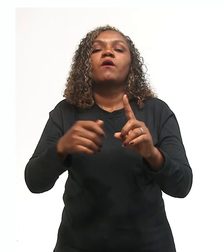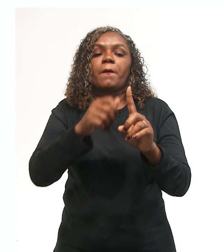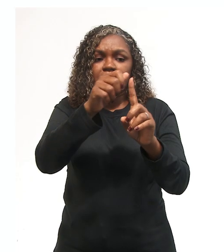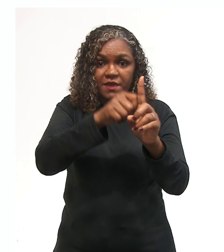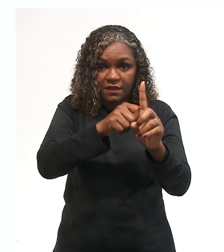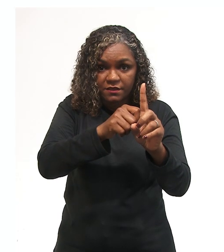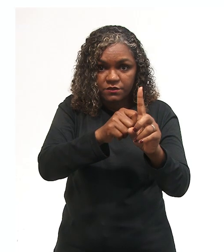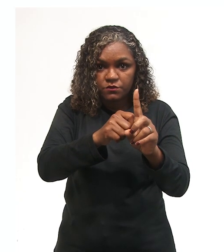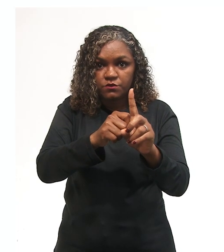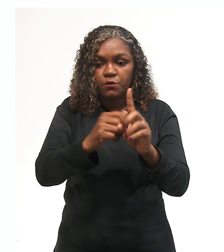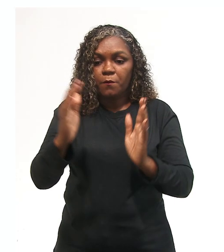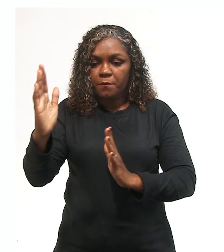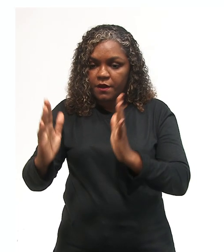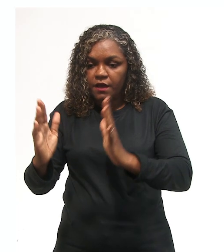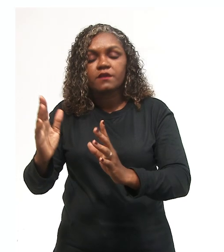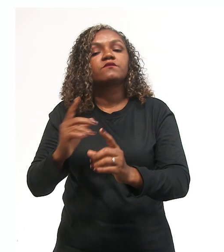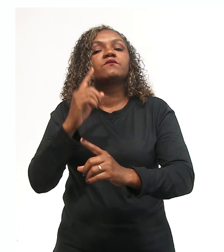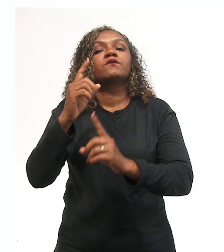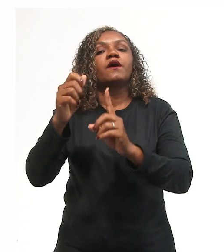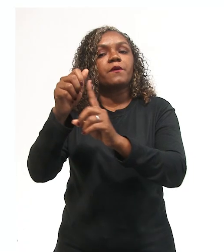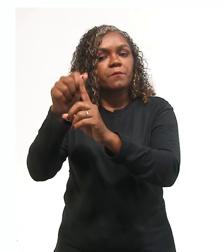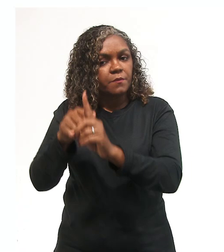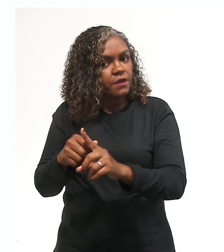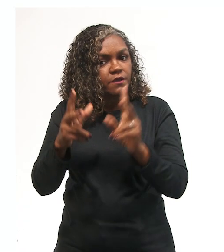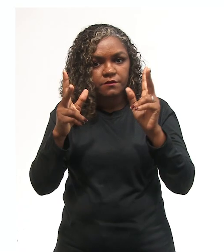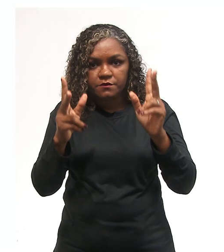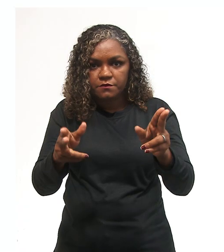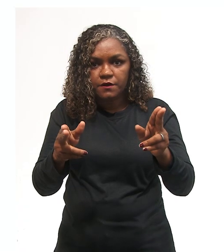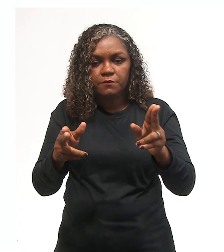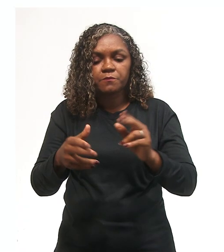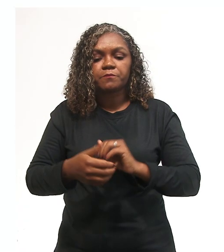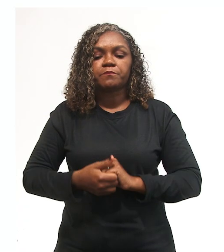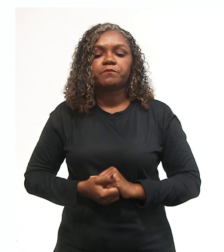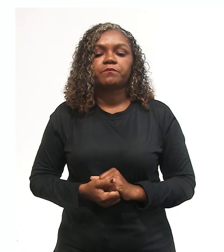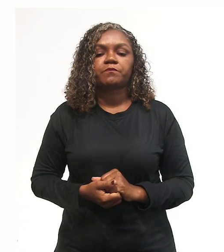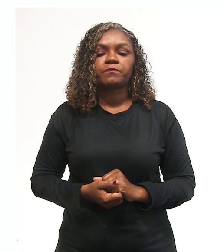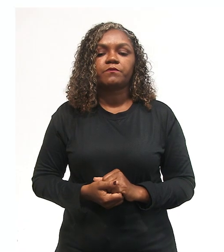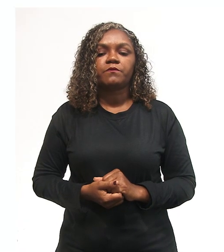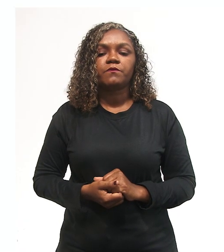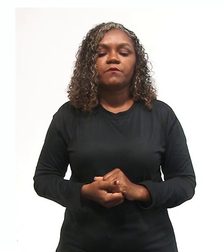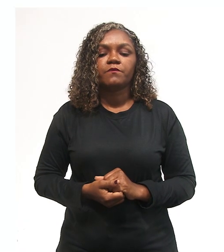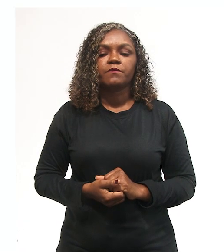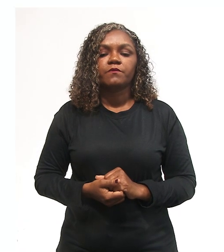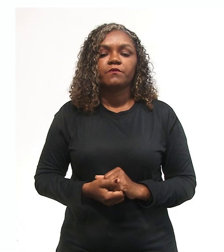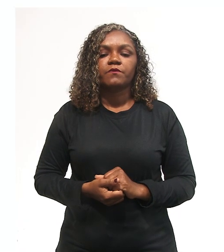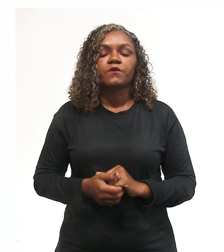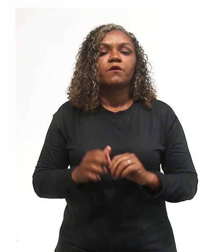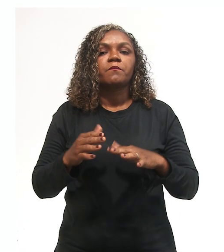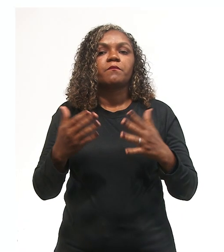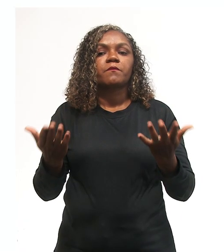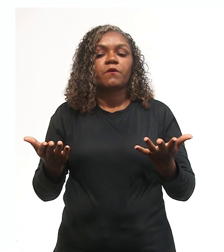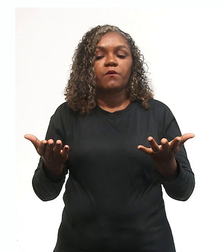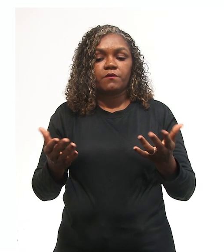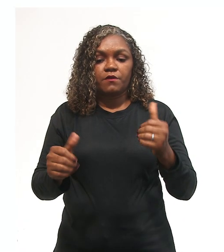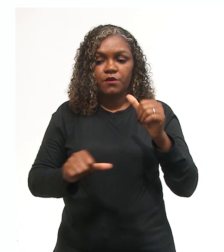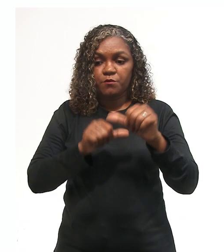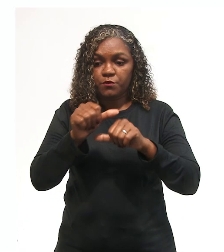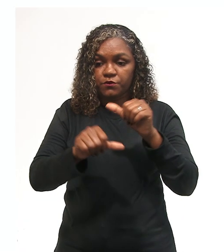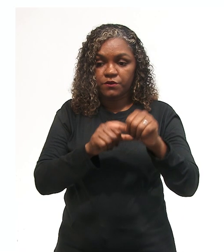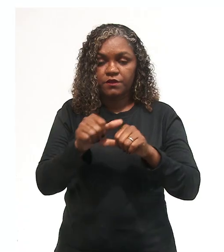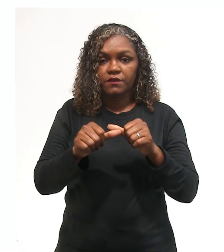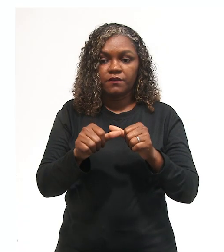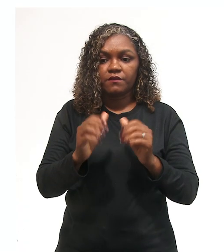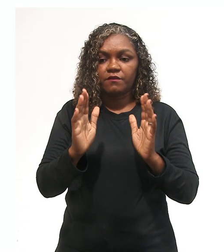aqui 12 meses. Num prazo de 1 ano, a gente está lidando com um prazo hipotético de 1 ano. Então, como eu mudei agora a minha taxa